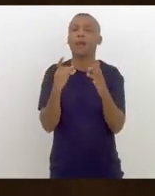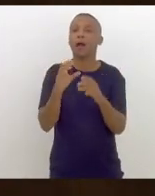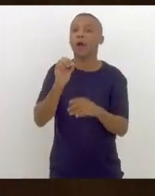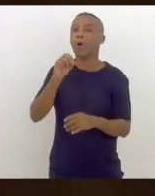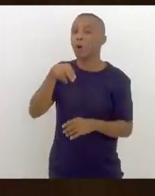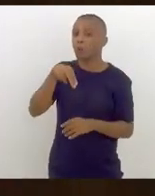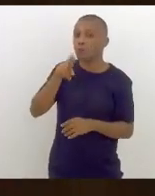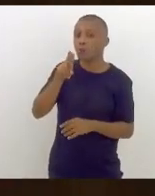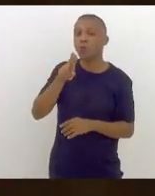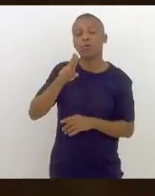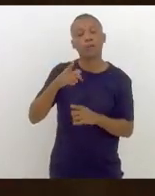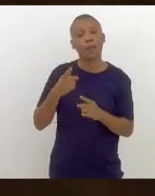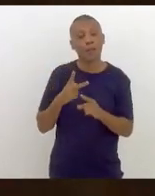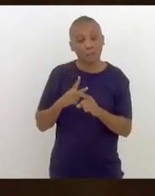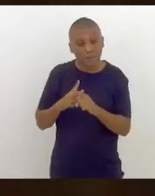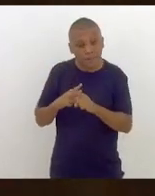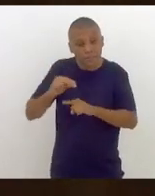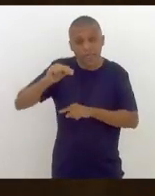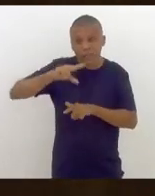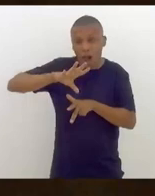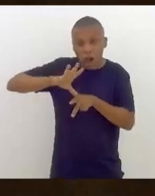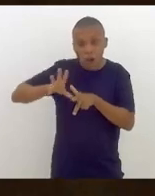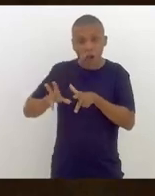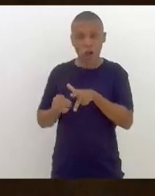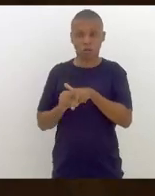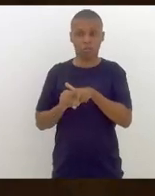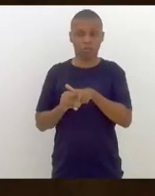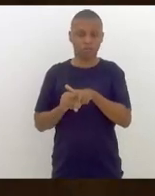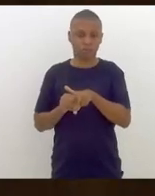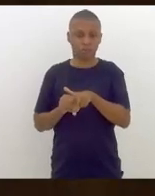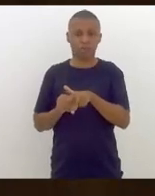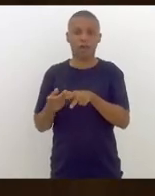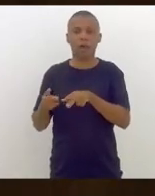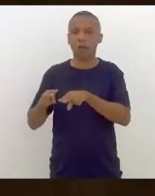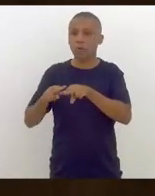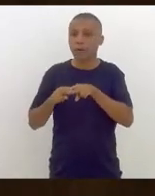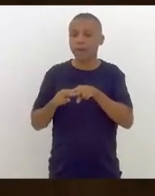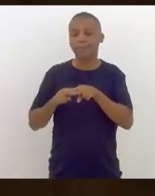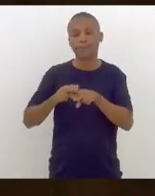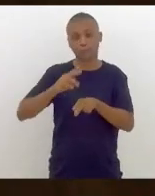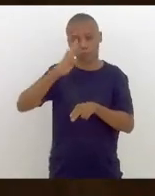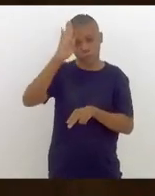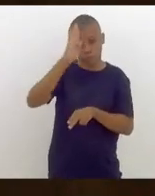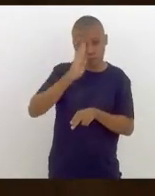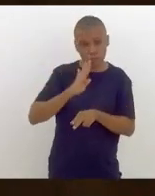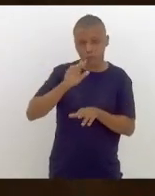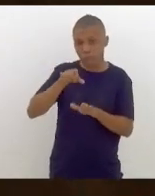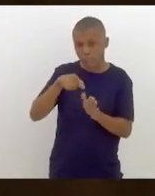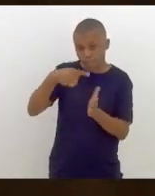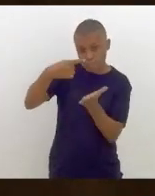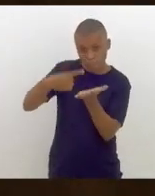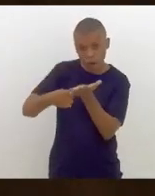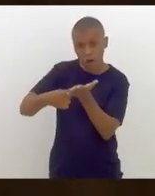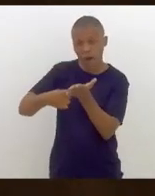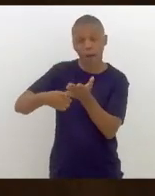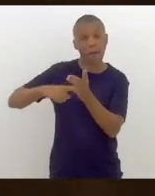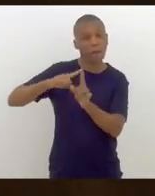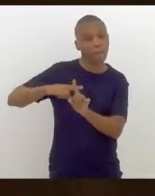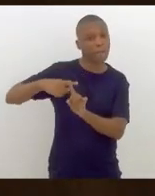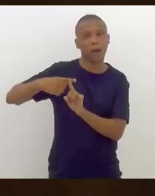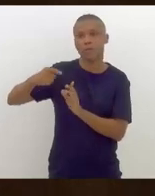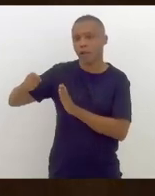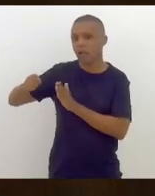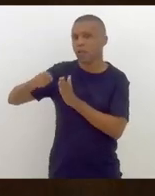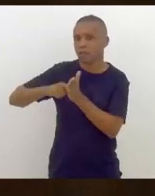contra a corrupção em razão da participação do Brasil nesta convenção e na assinatura desse